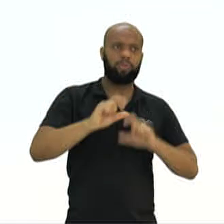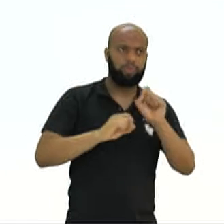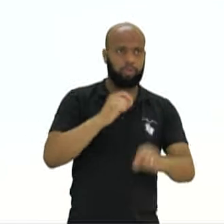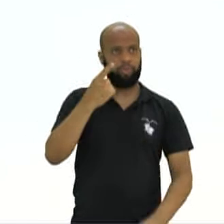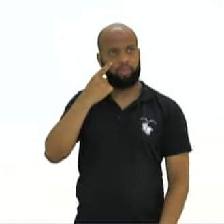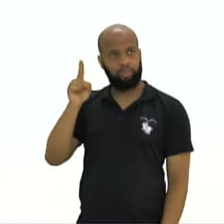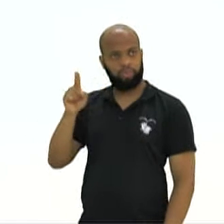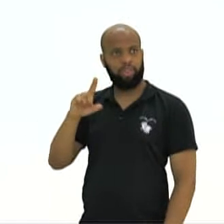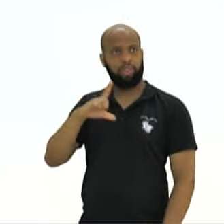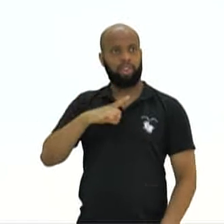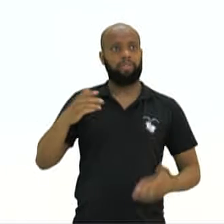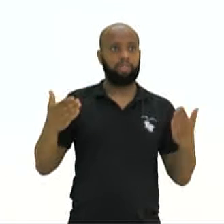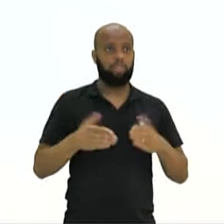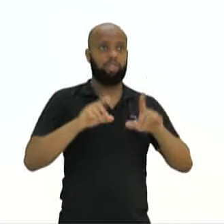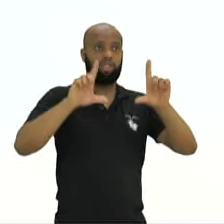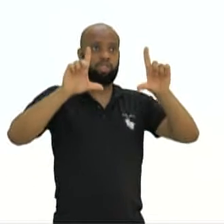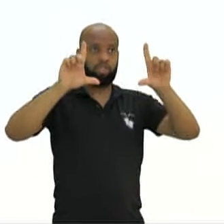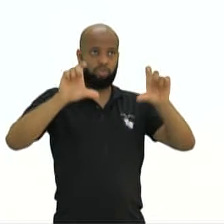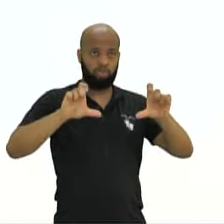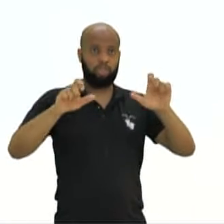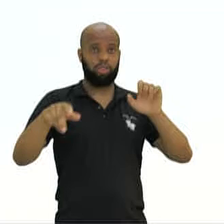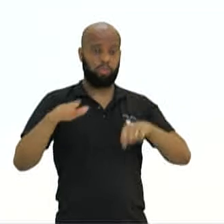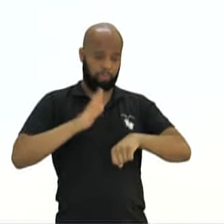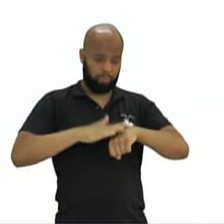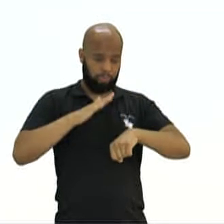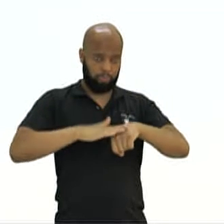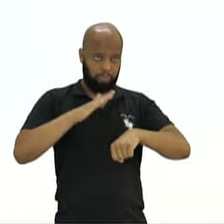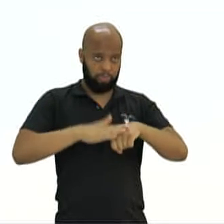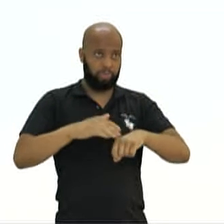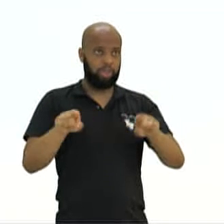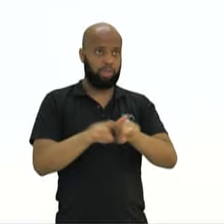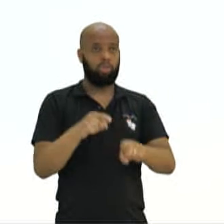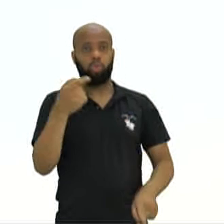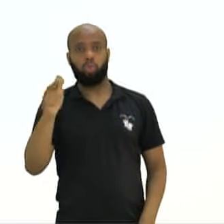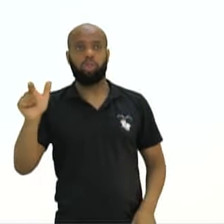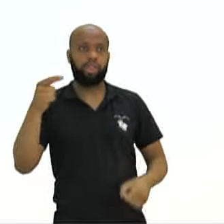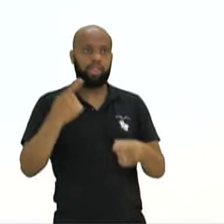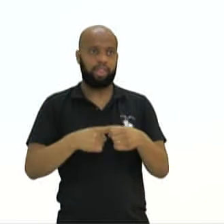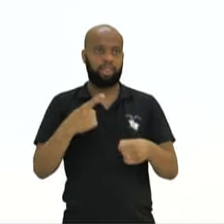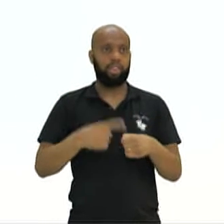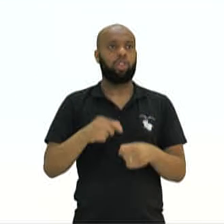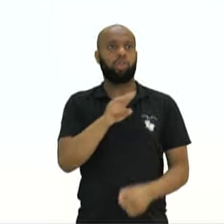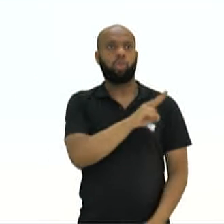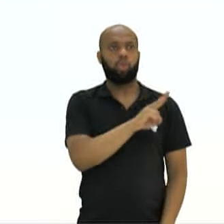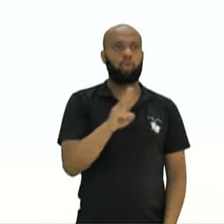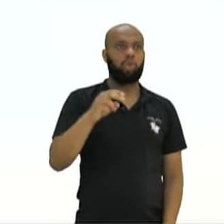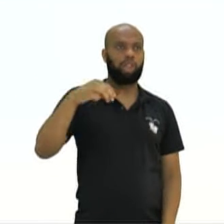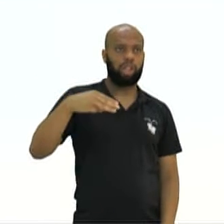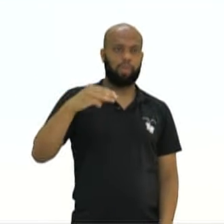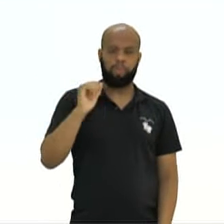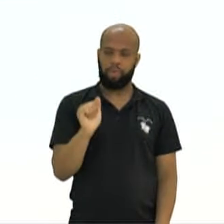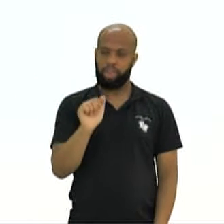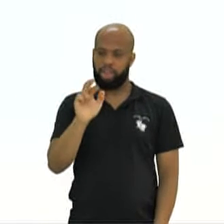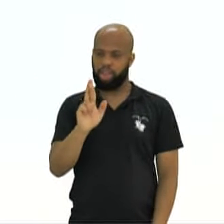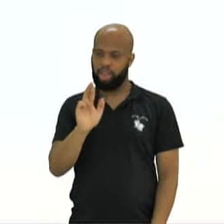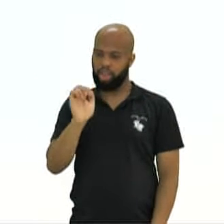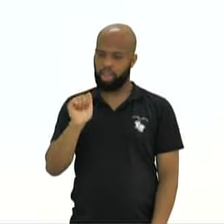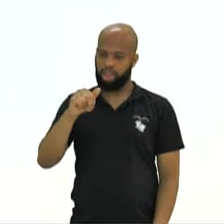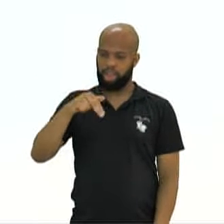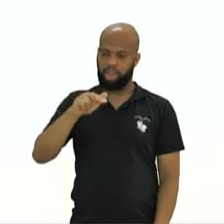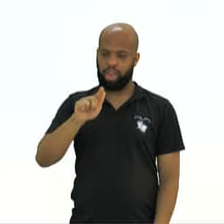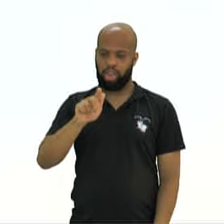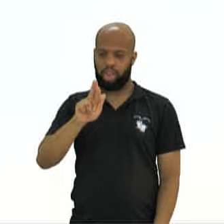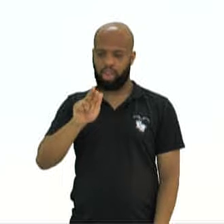vocês, é uma fotografia minha também, de uma outra cidade chamada Maranguape, é uma cidade bem famosa, inclusive lá do